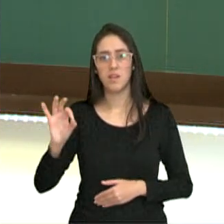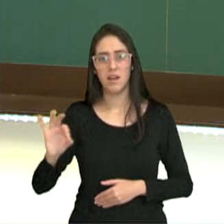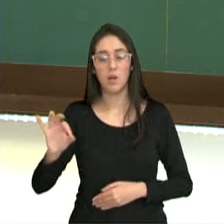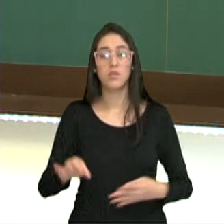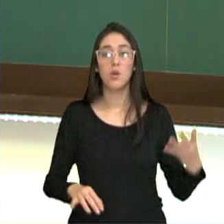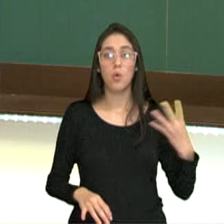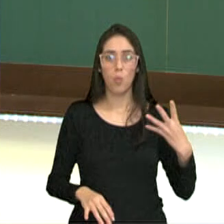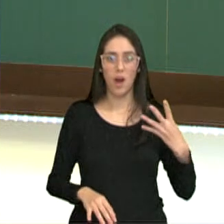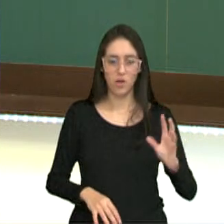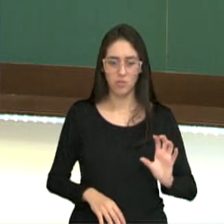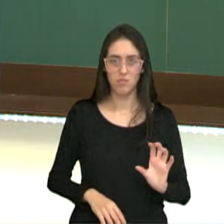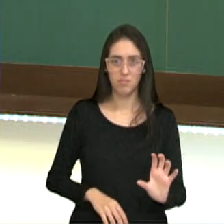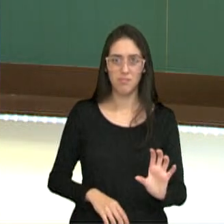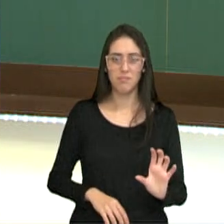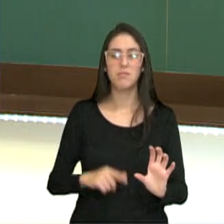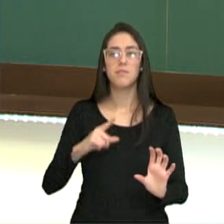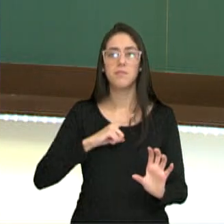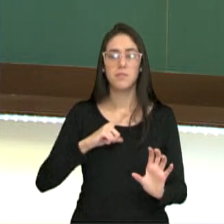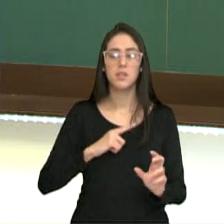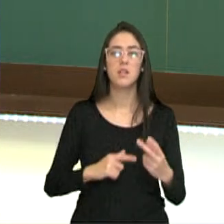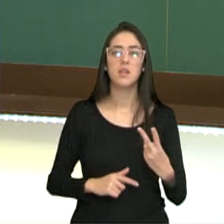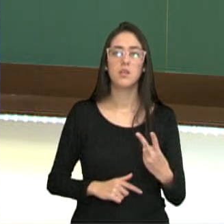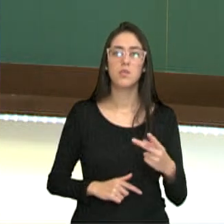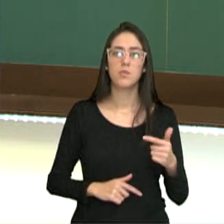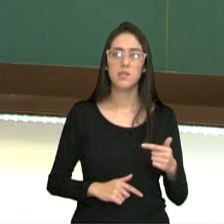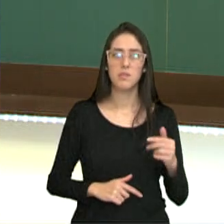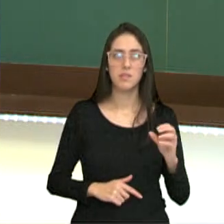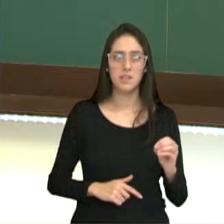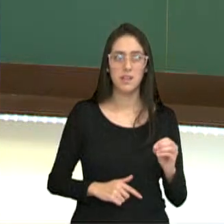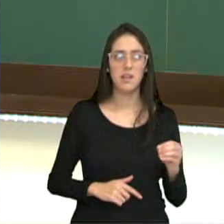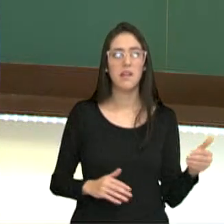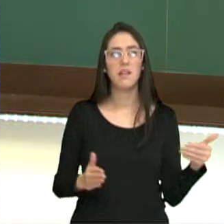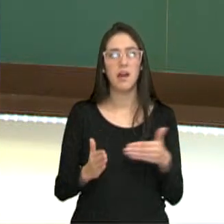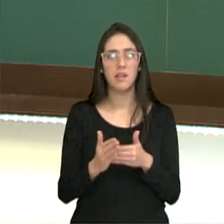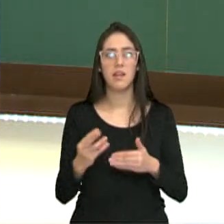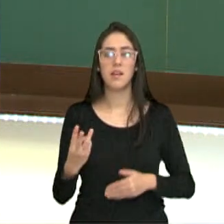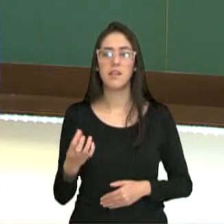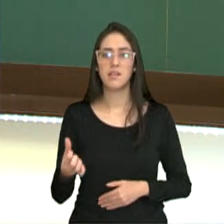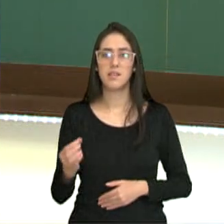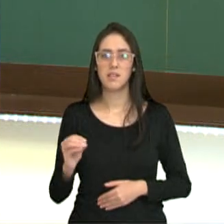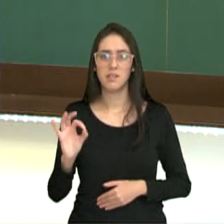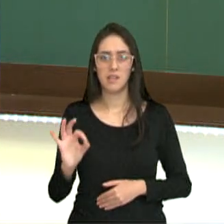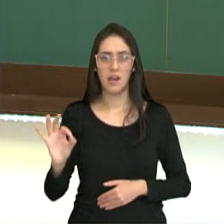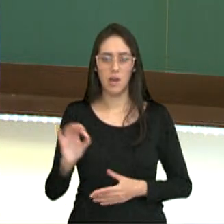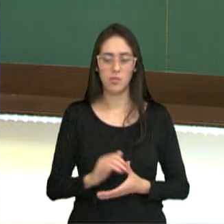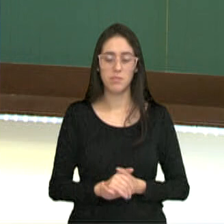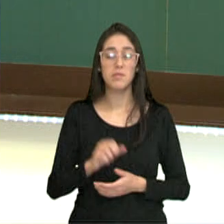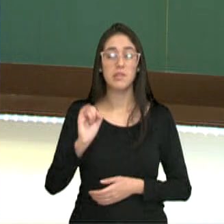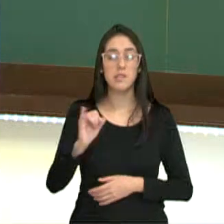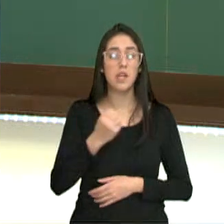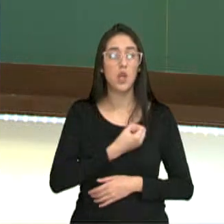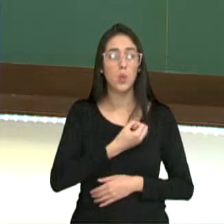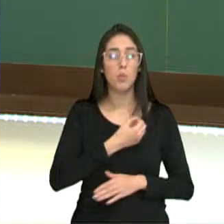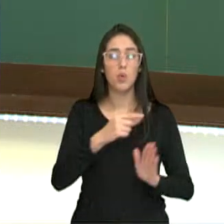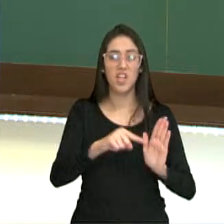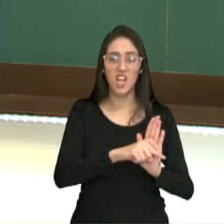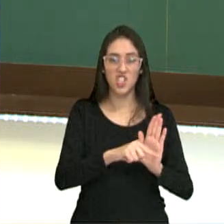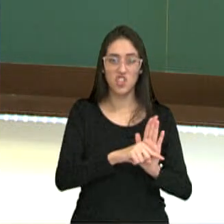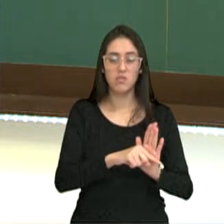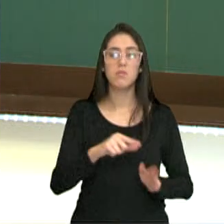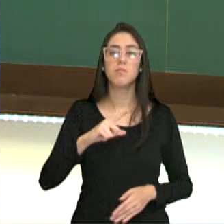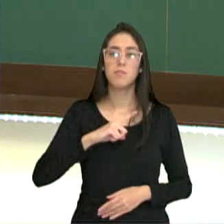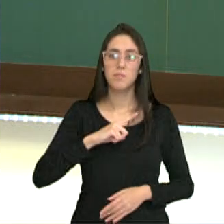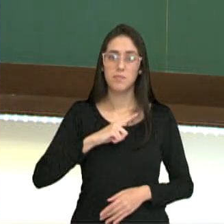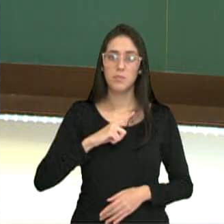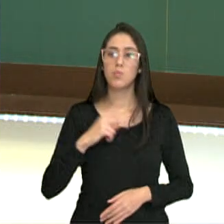quarto quadrante, entre 270 e 360 graus. E para os valores negativos, nós temos